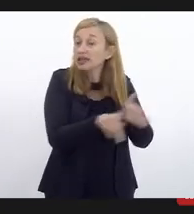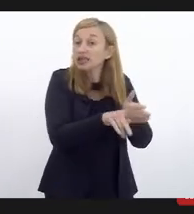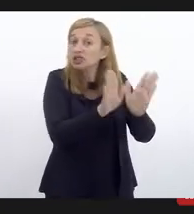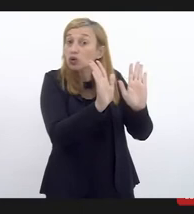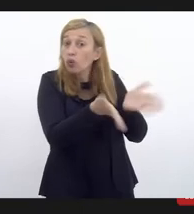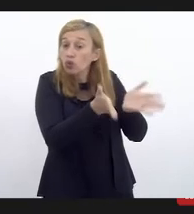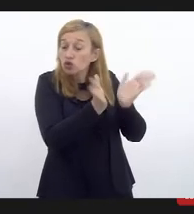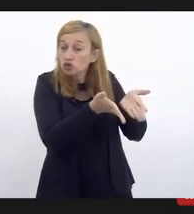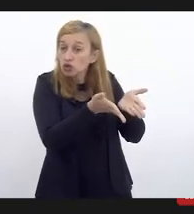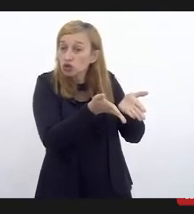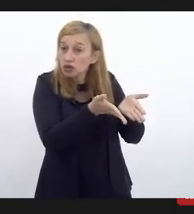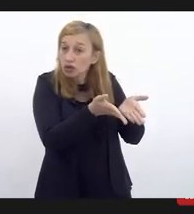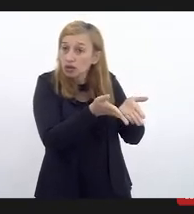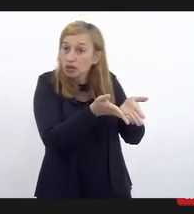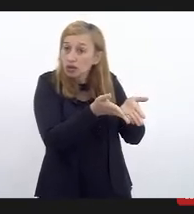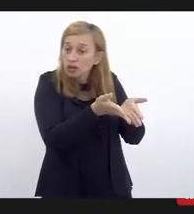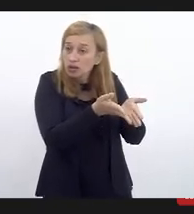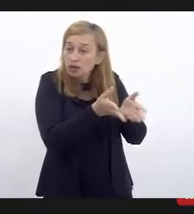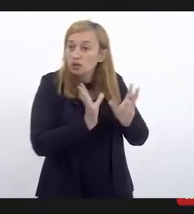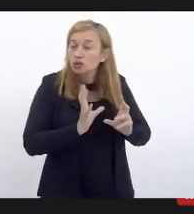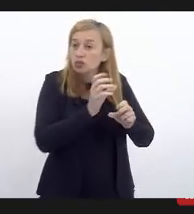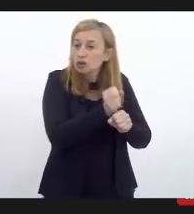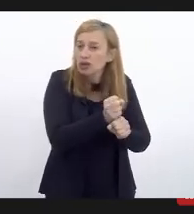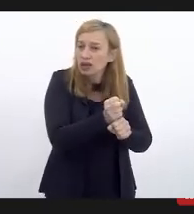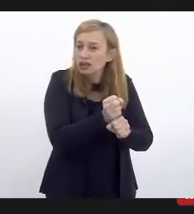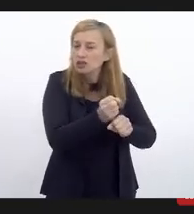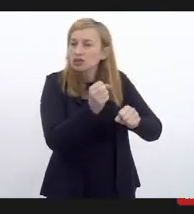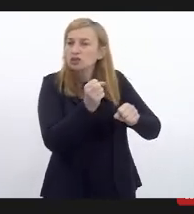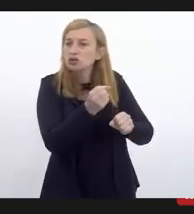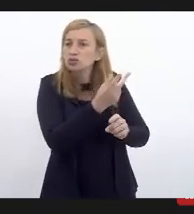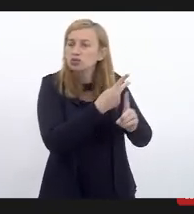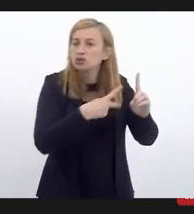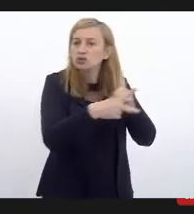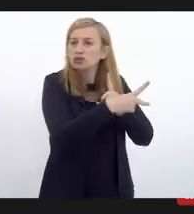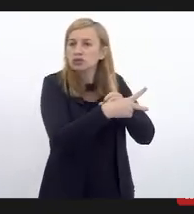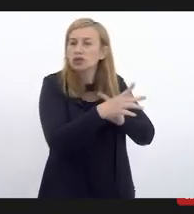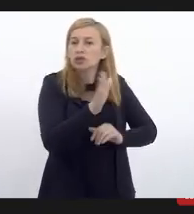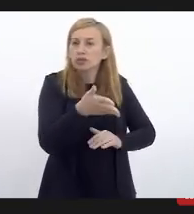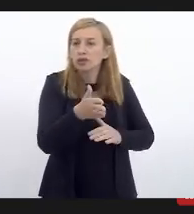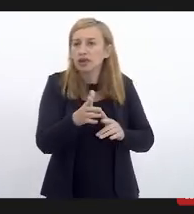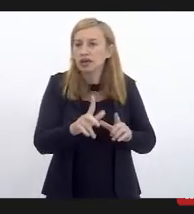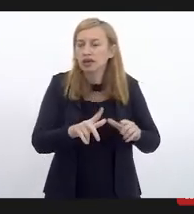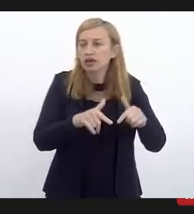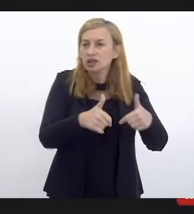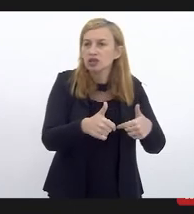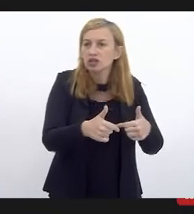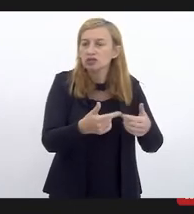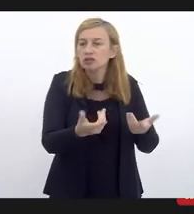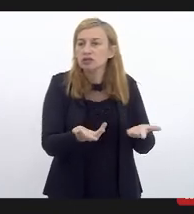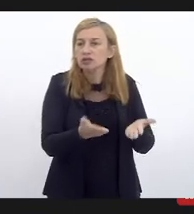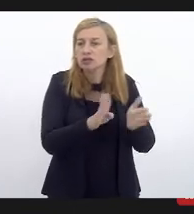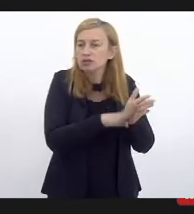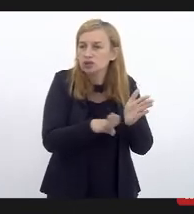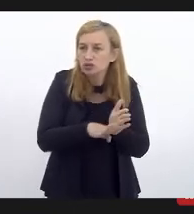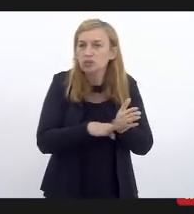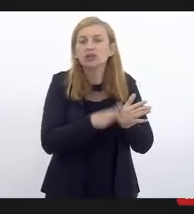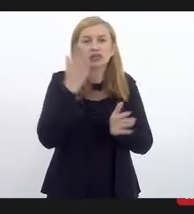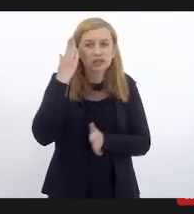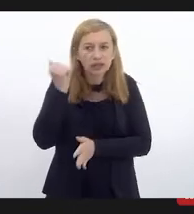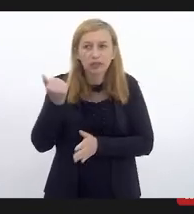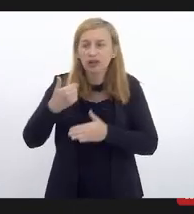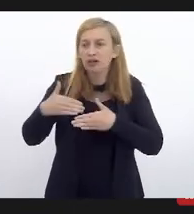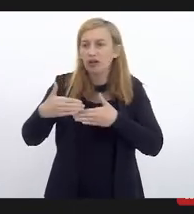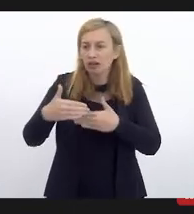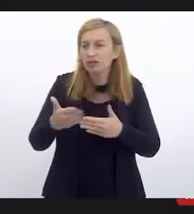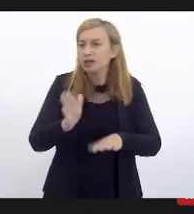hoje do cálculo do ativo do Fundo de Previdência para fazer frente às suas despesas. A gente sabe que as despesas de longo prazo